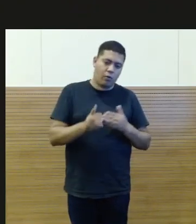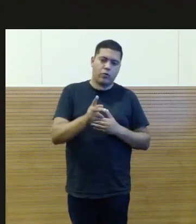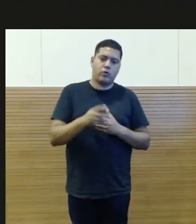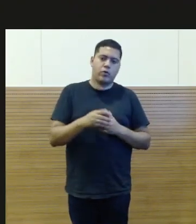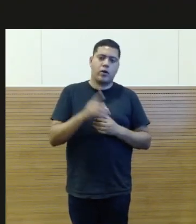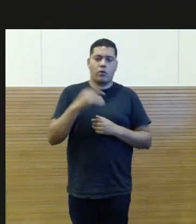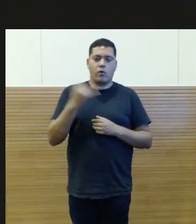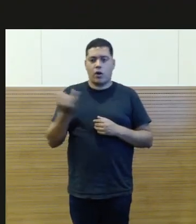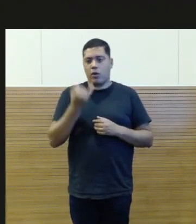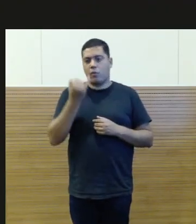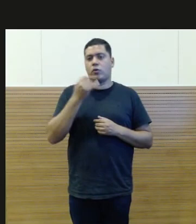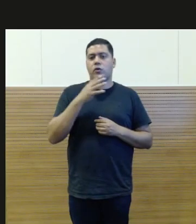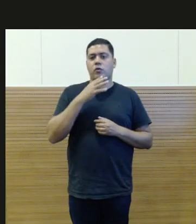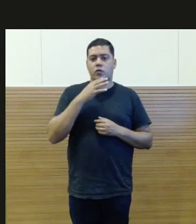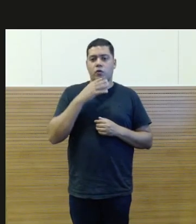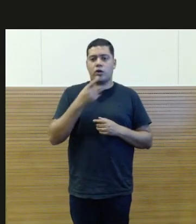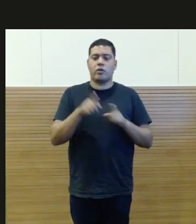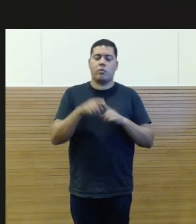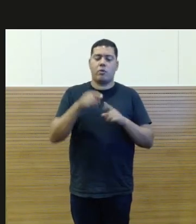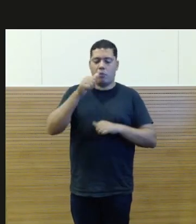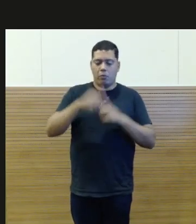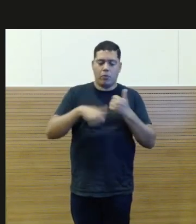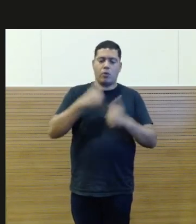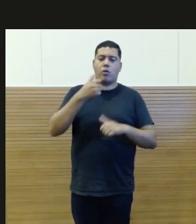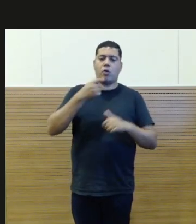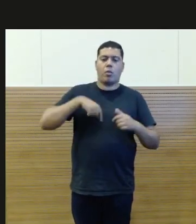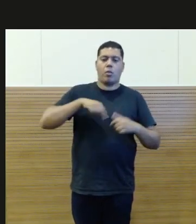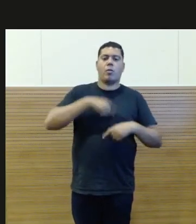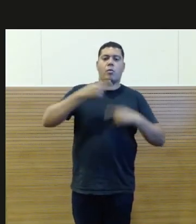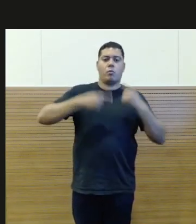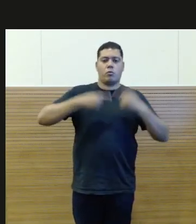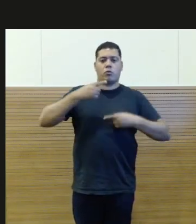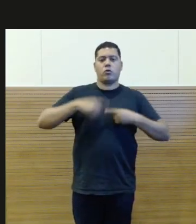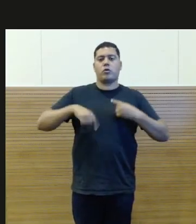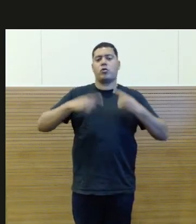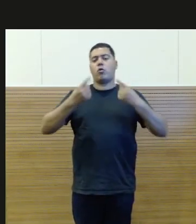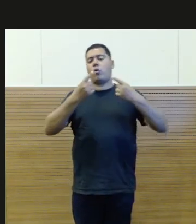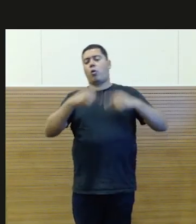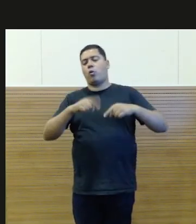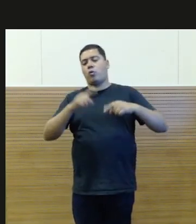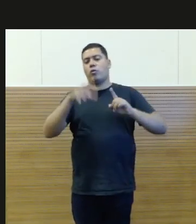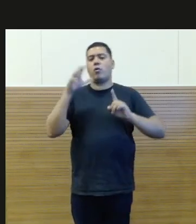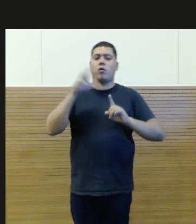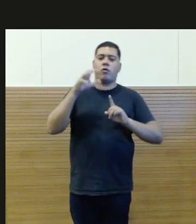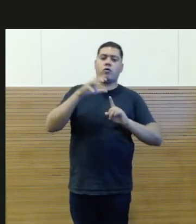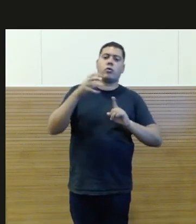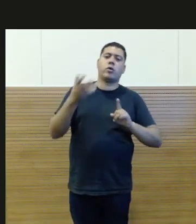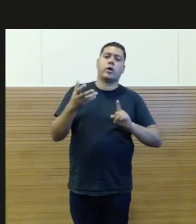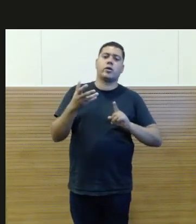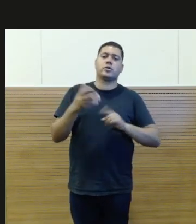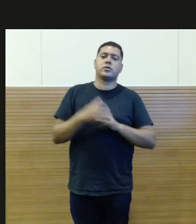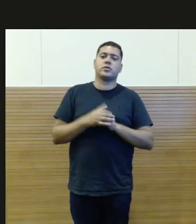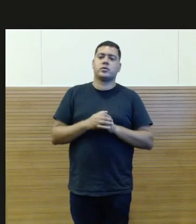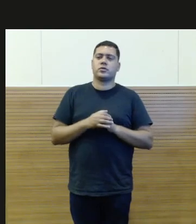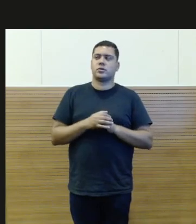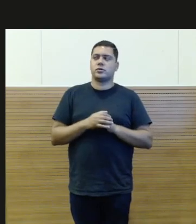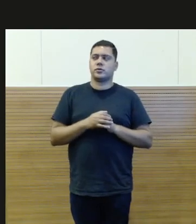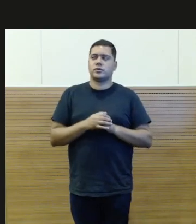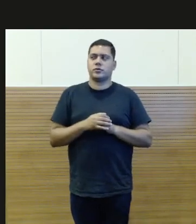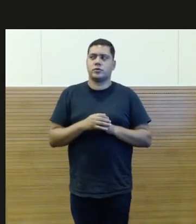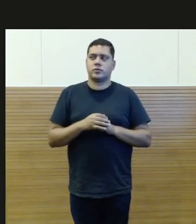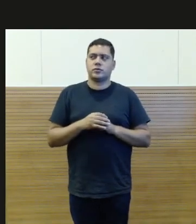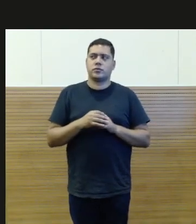importante, além de conhecer e melhorar nossas políticas, contrarrestar essa influência, né,